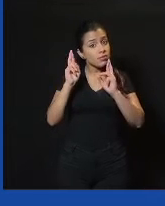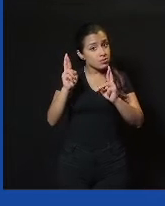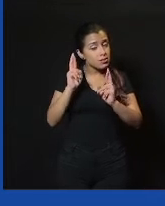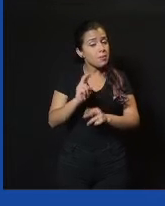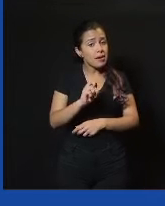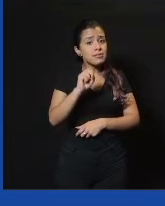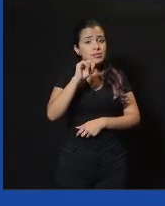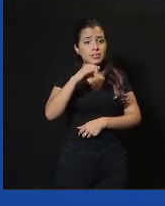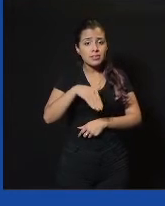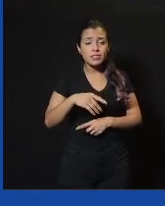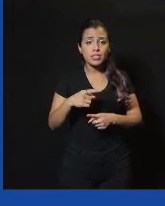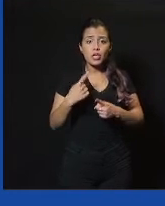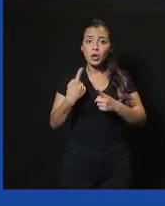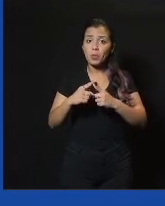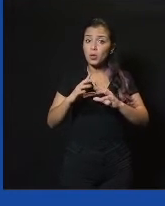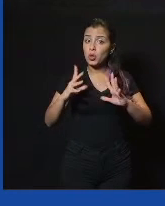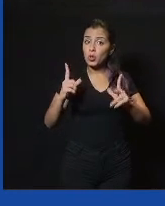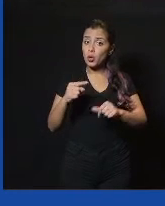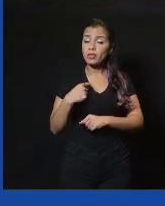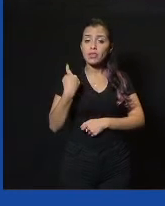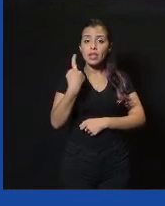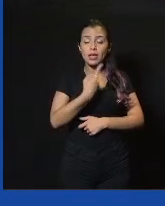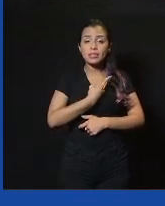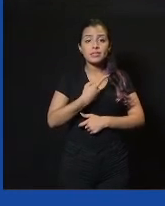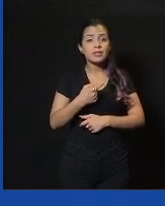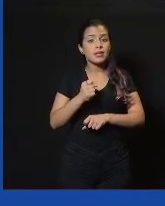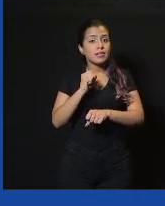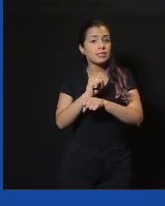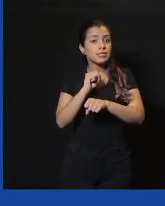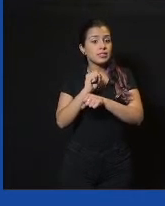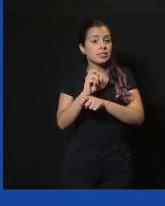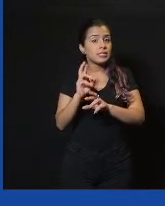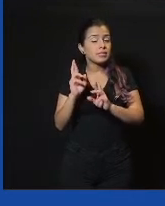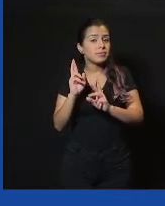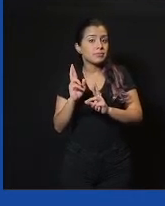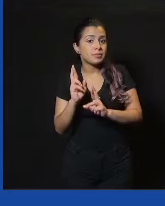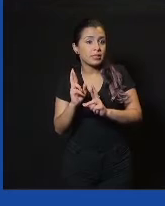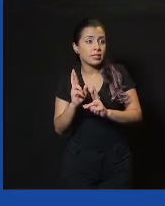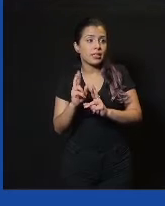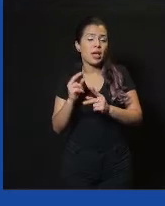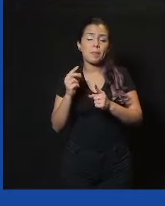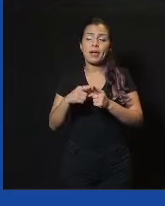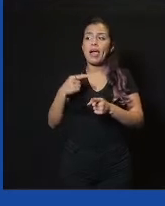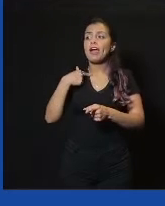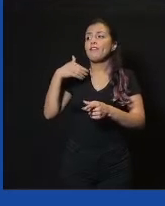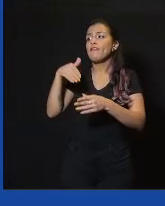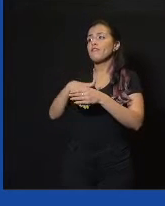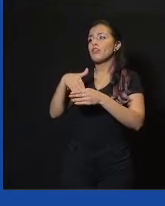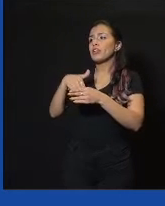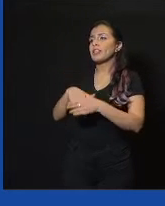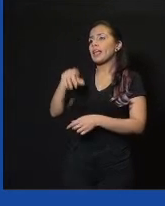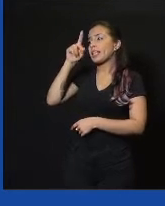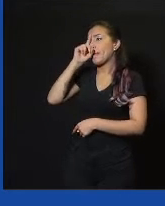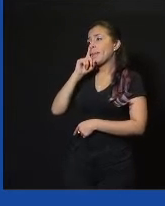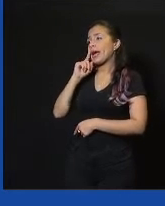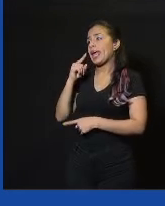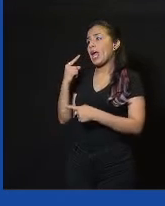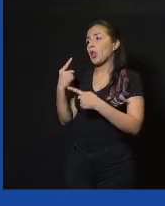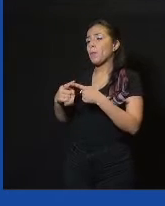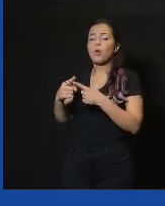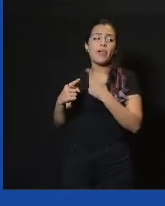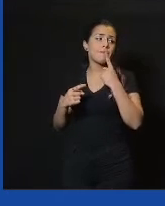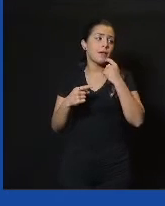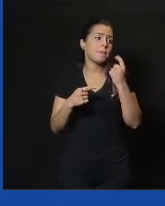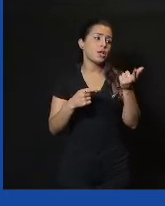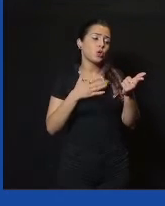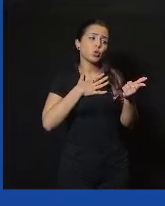que todos nós esperamos que tenha. Eu acho que chega essa coisa de vou votar no amarelo porque eu não gosto do vermelho, vou votar no vermelho porque eu não